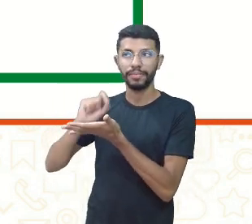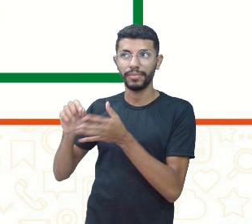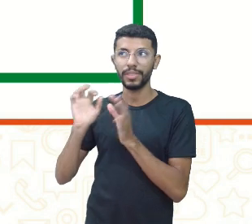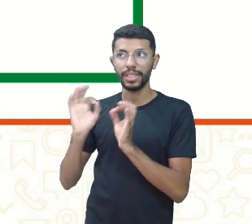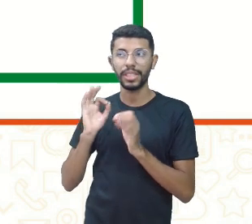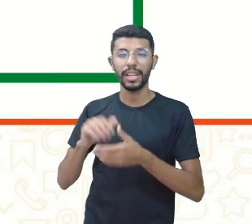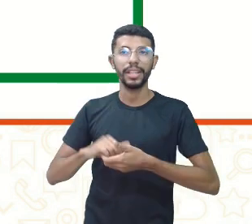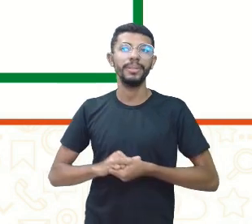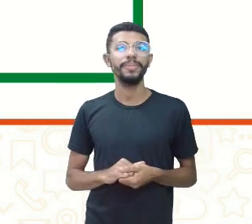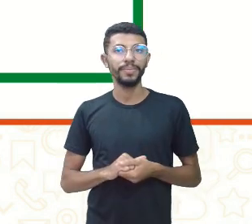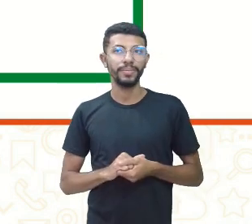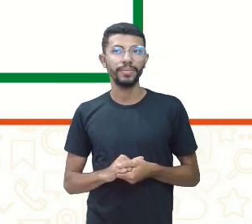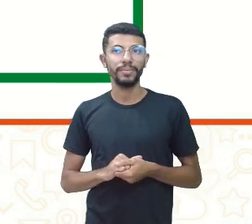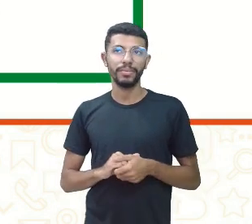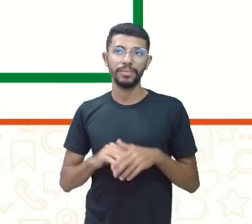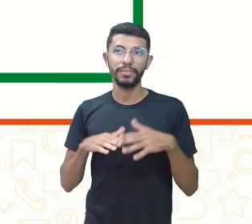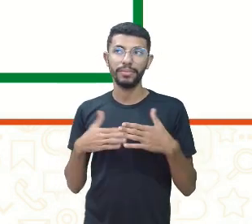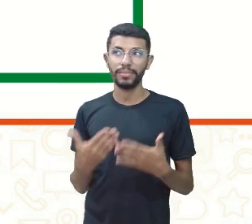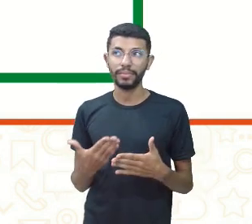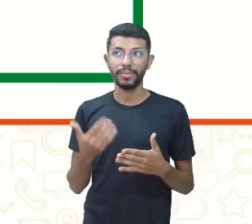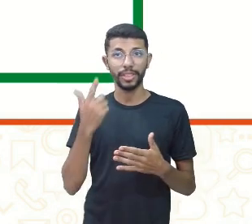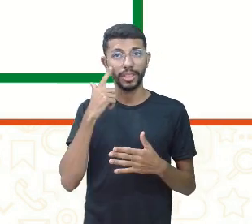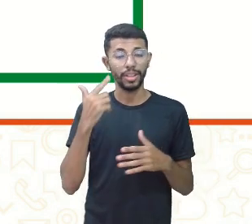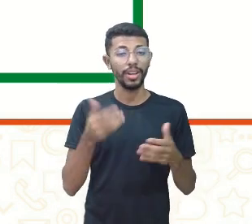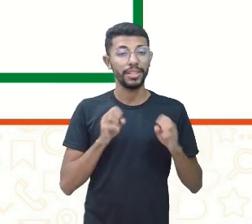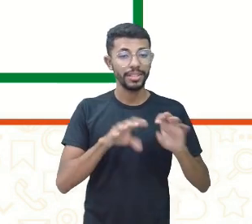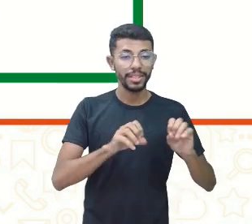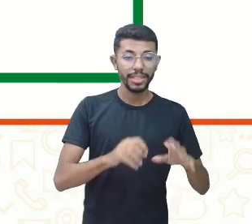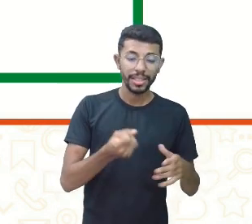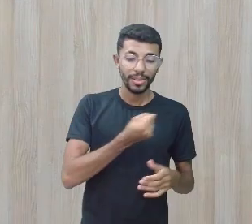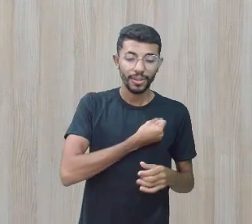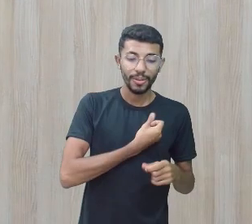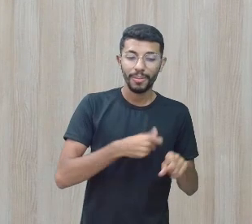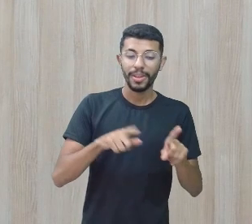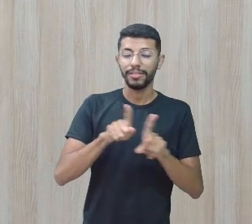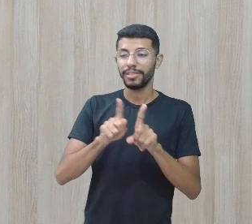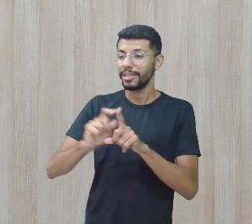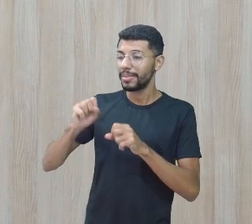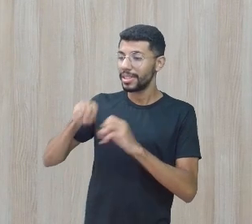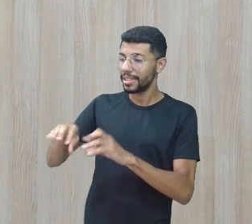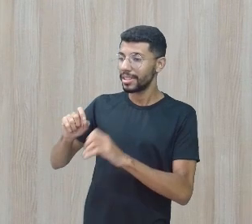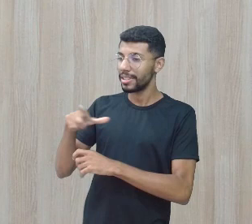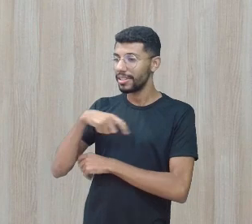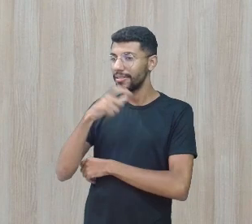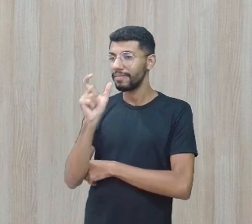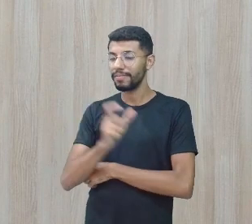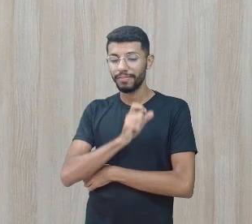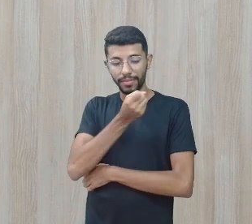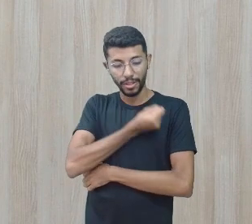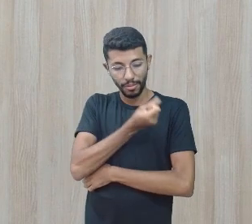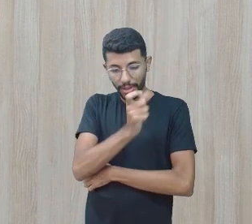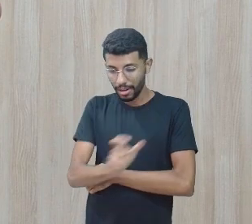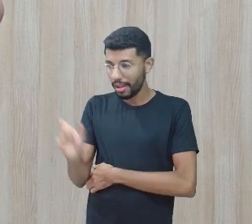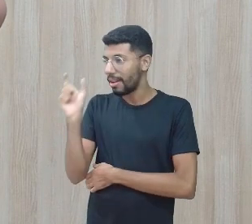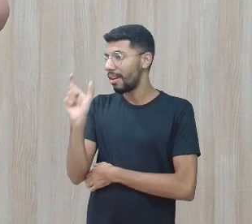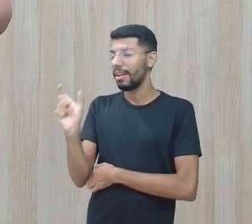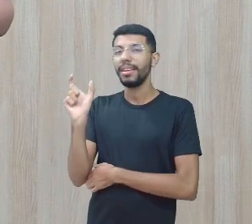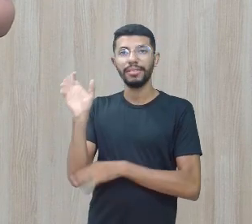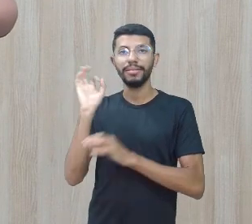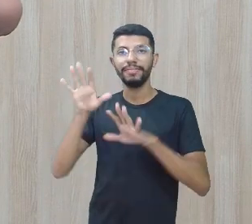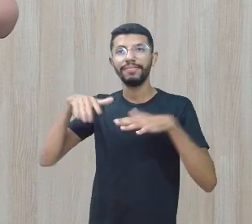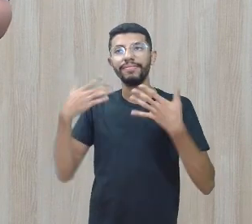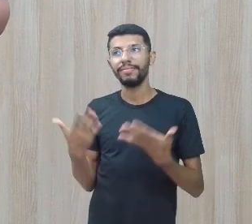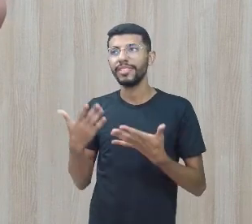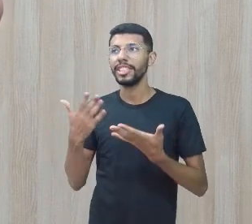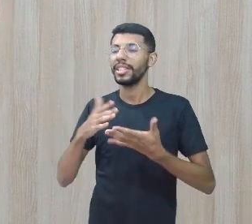número por extenso. Então, trabalho número, trabalho português por extenso como segunda língua. E